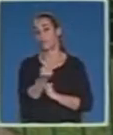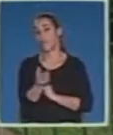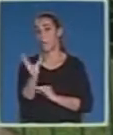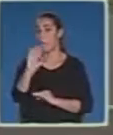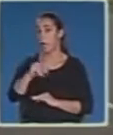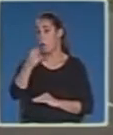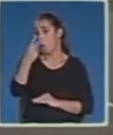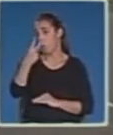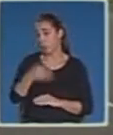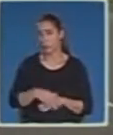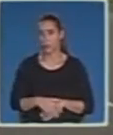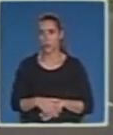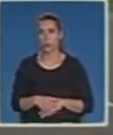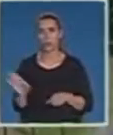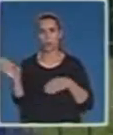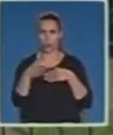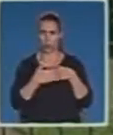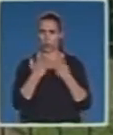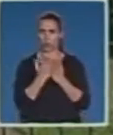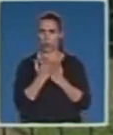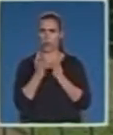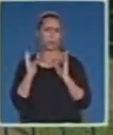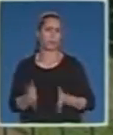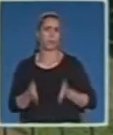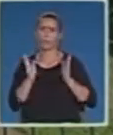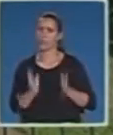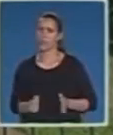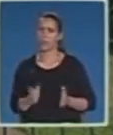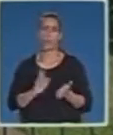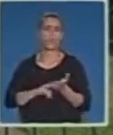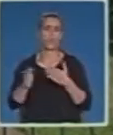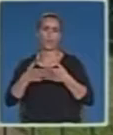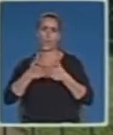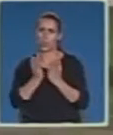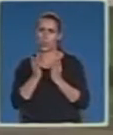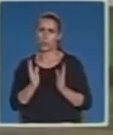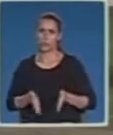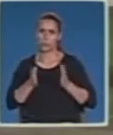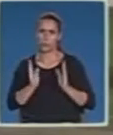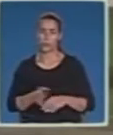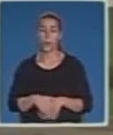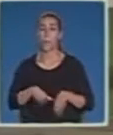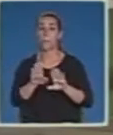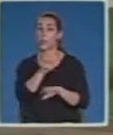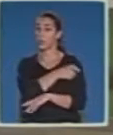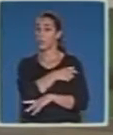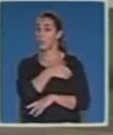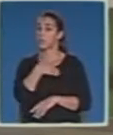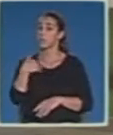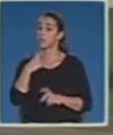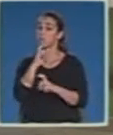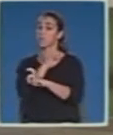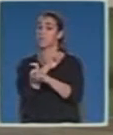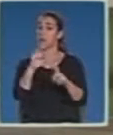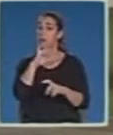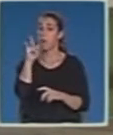caso mais. É motivo para encerrar a escola ou não? Não, absolutamente não. Não é motivo para encerrar a escola. Mas o delegado de saúde faz recomendações